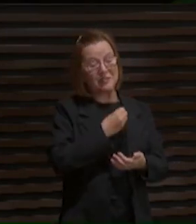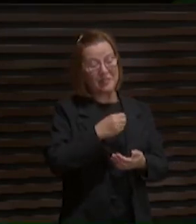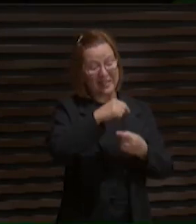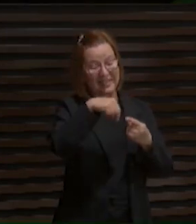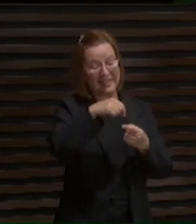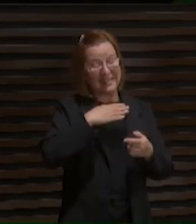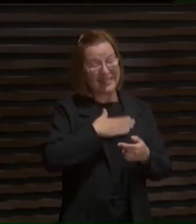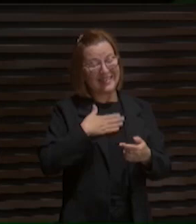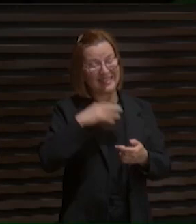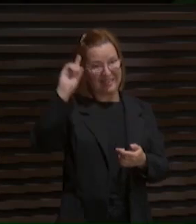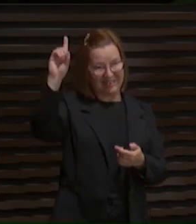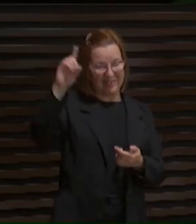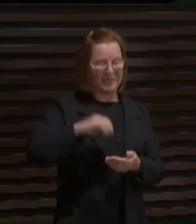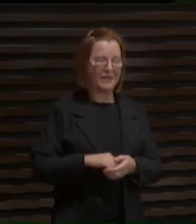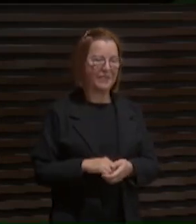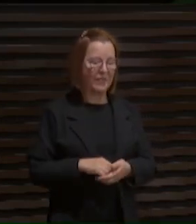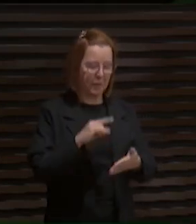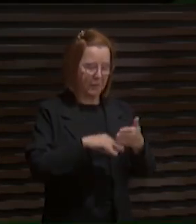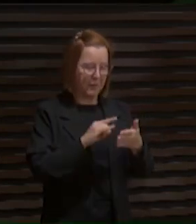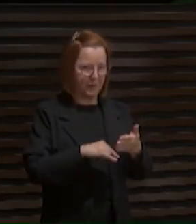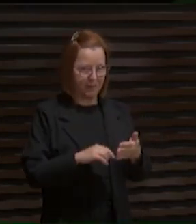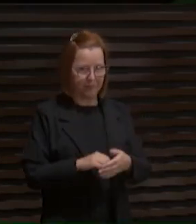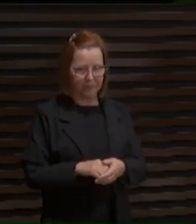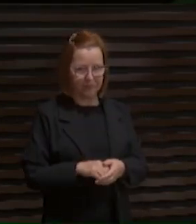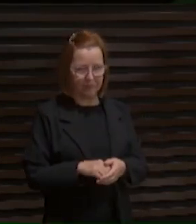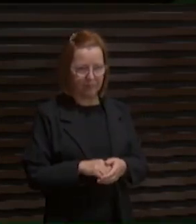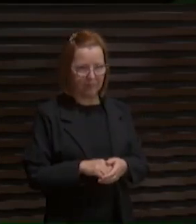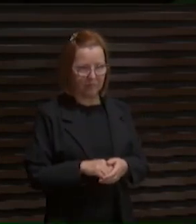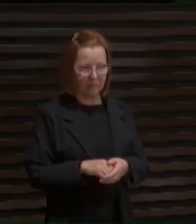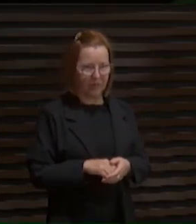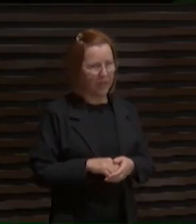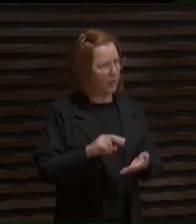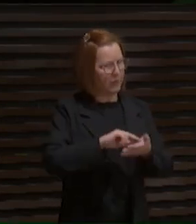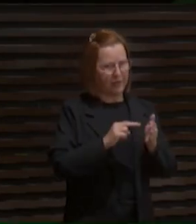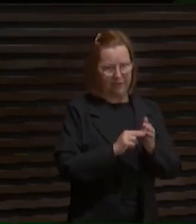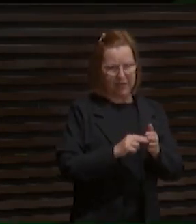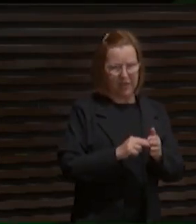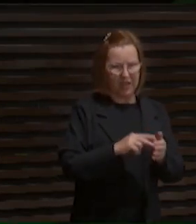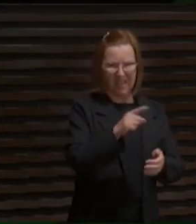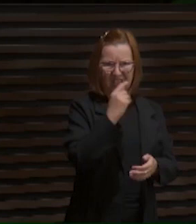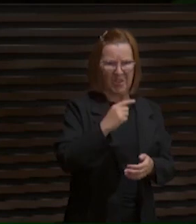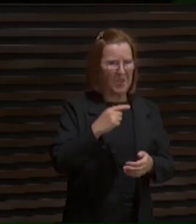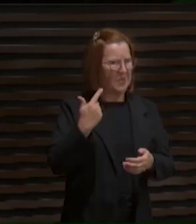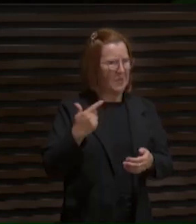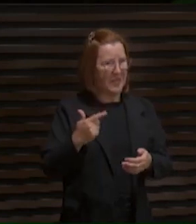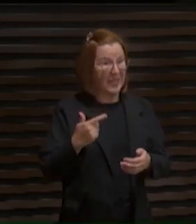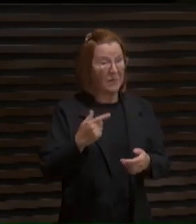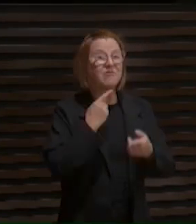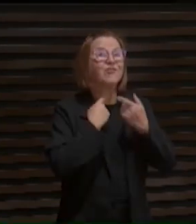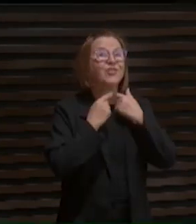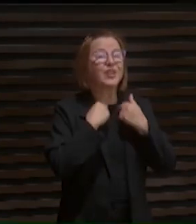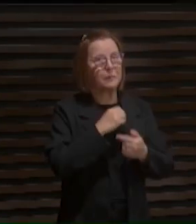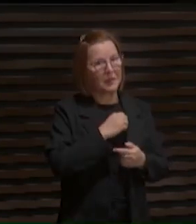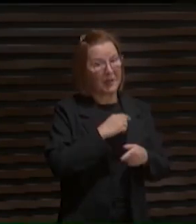No boletim, meus irmãos, não quer dizer que não sentiremos vontade de pecar. Mas, 1 Pedro 1,14,